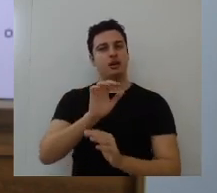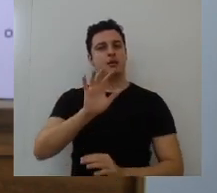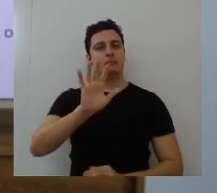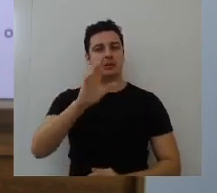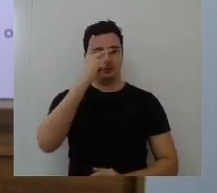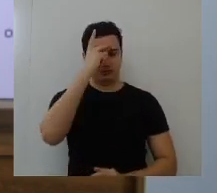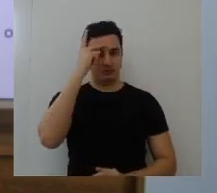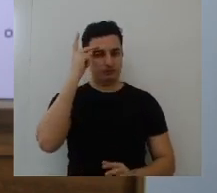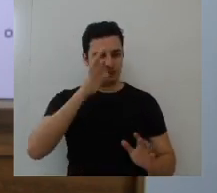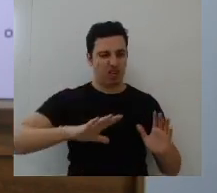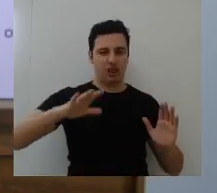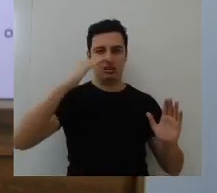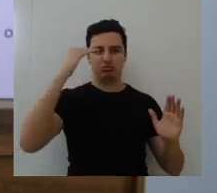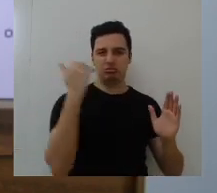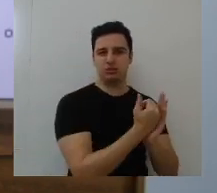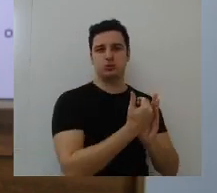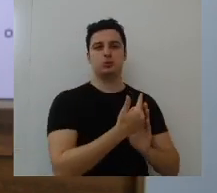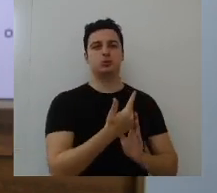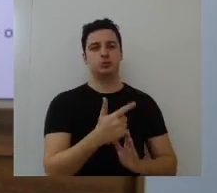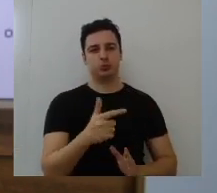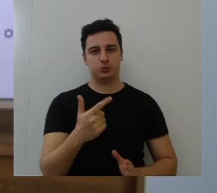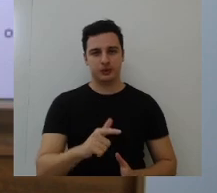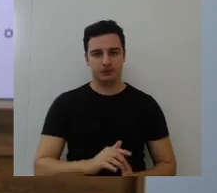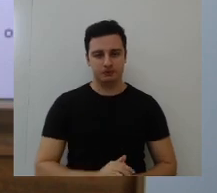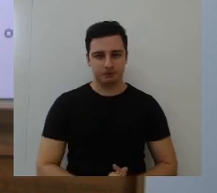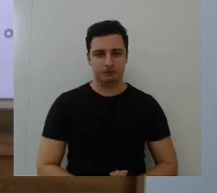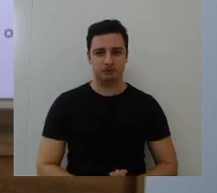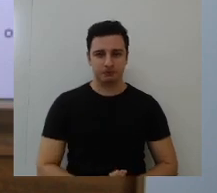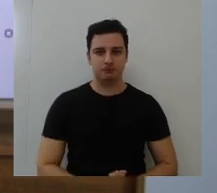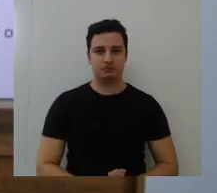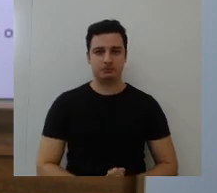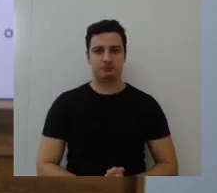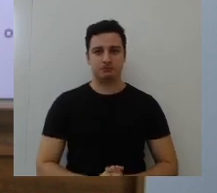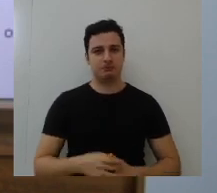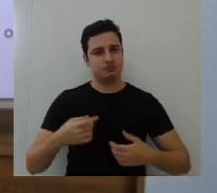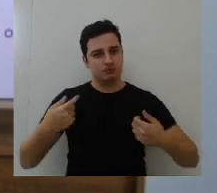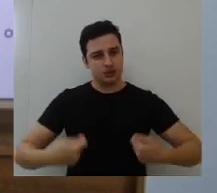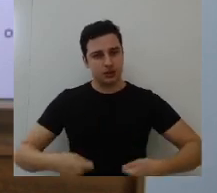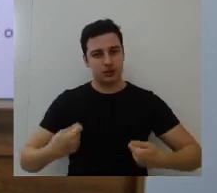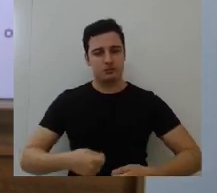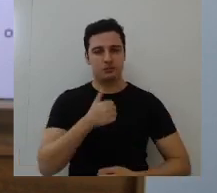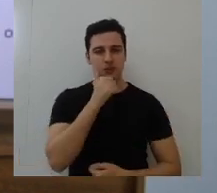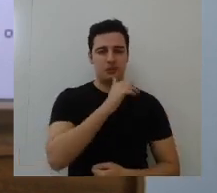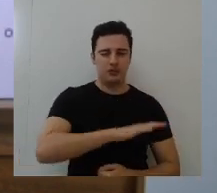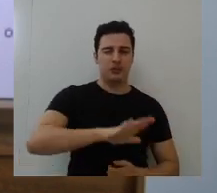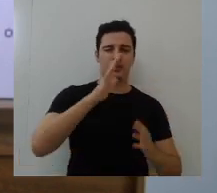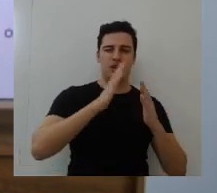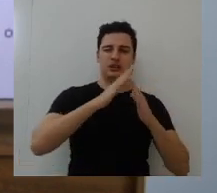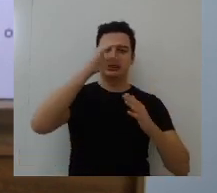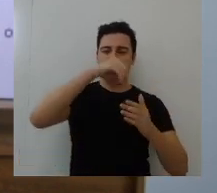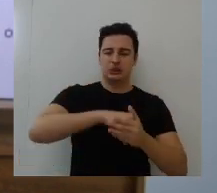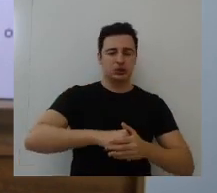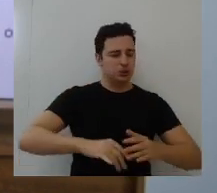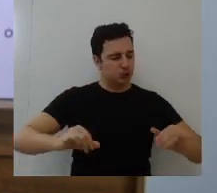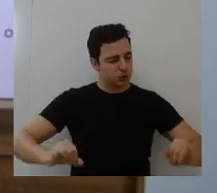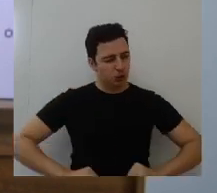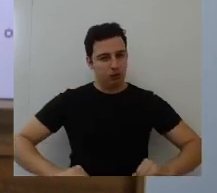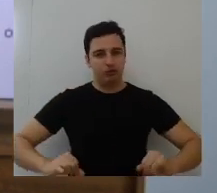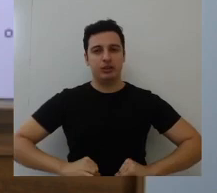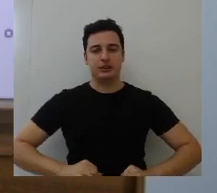mais para o público feminino, né? Elas continuam ainda sofrendo bastante dentro de casa.